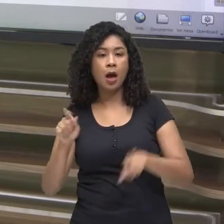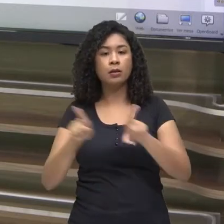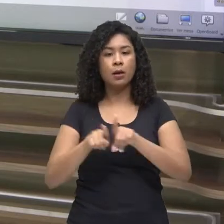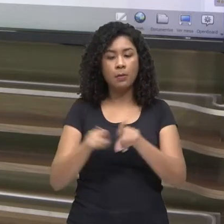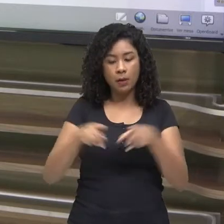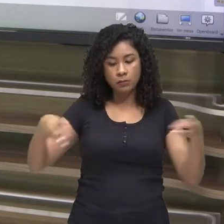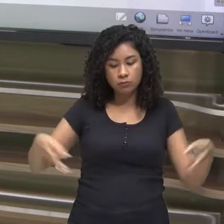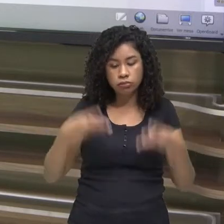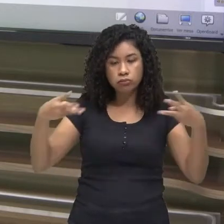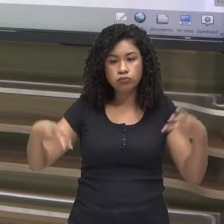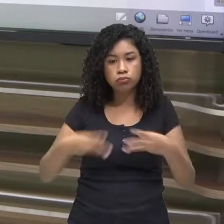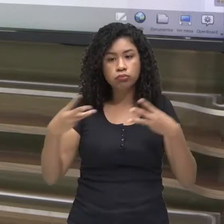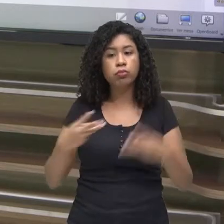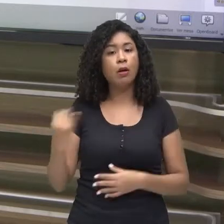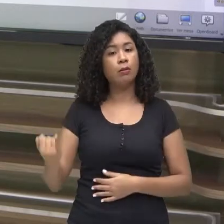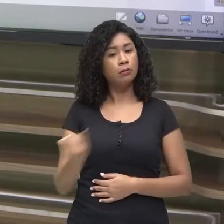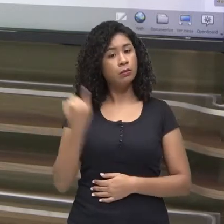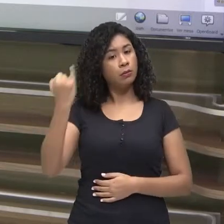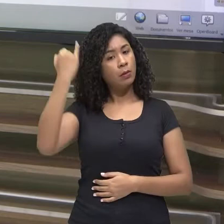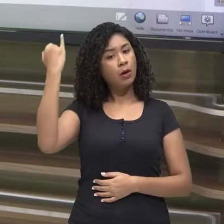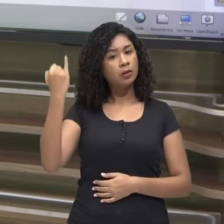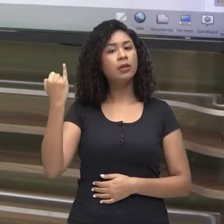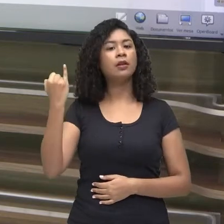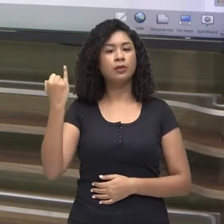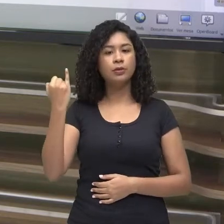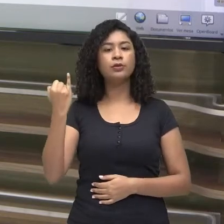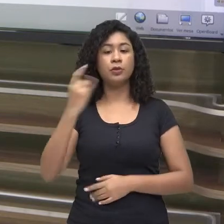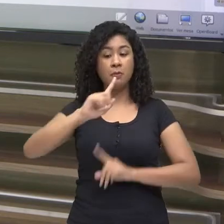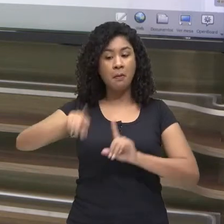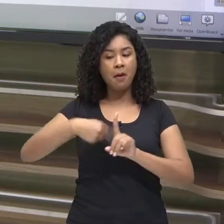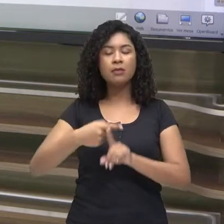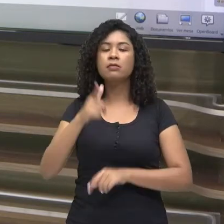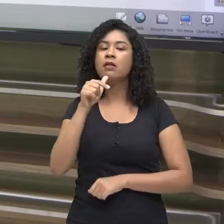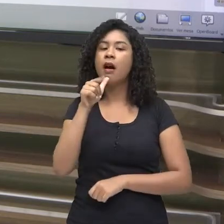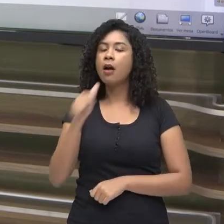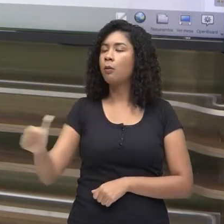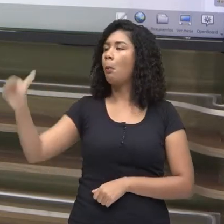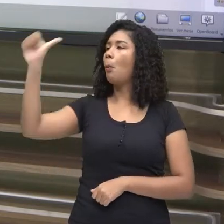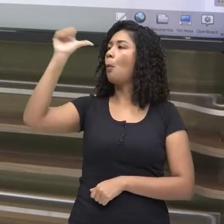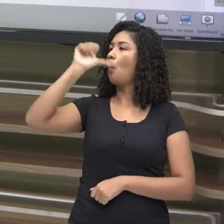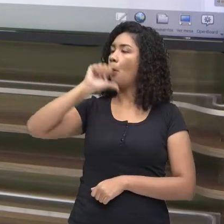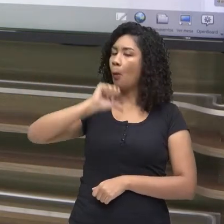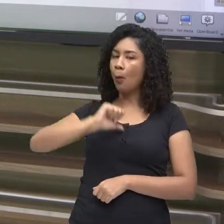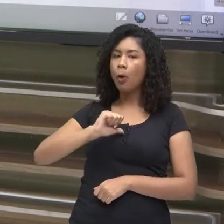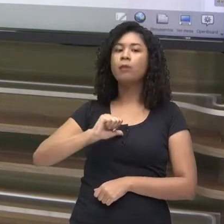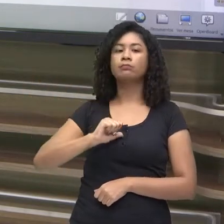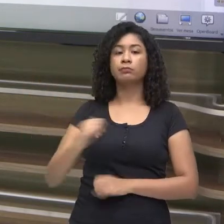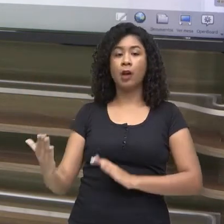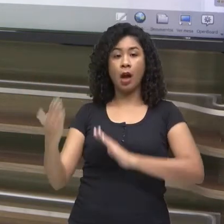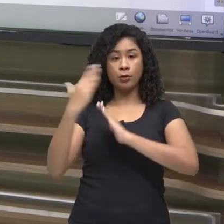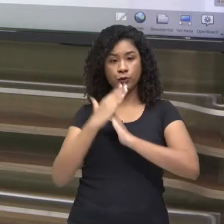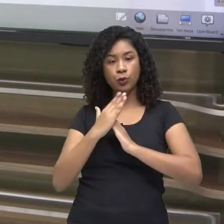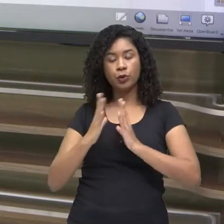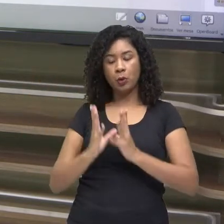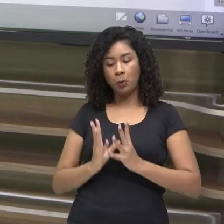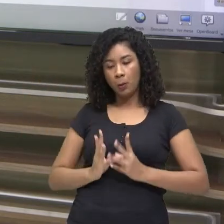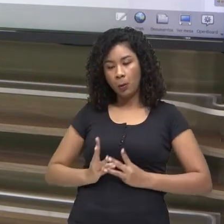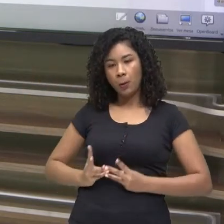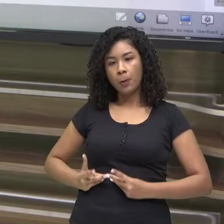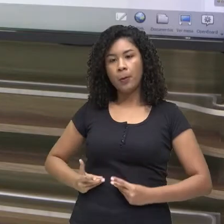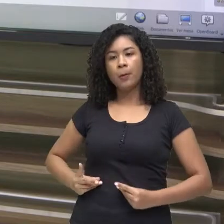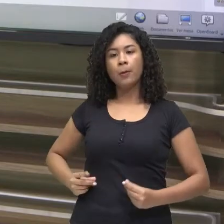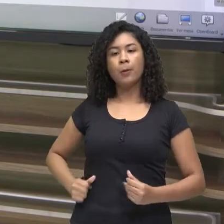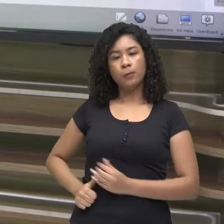tudo isso associado com bastante água facilita a produção e a eliminação das fezes,